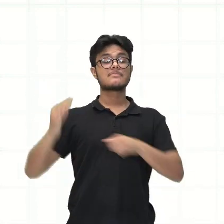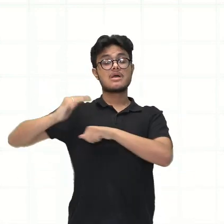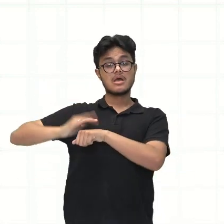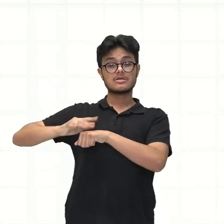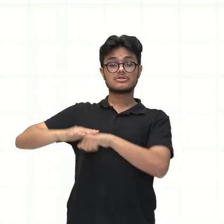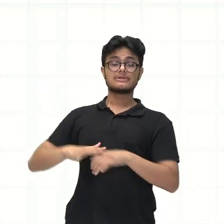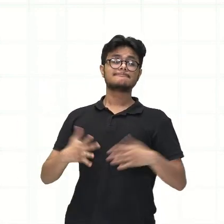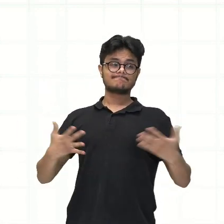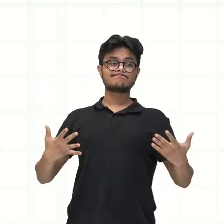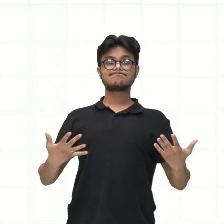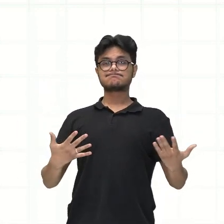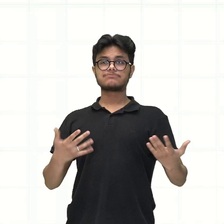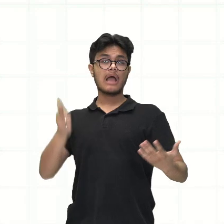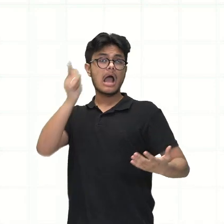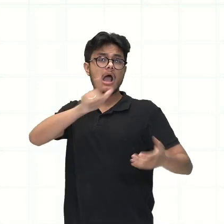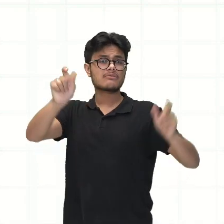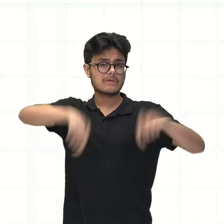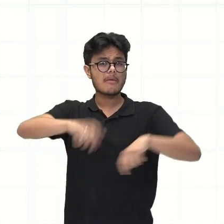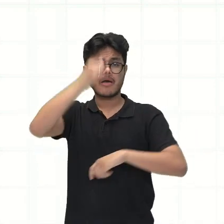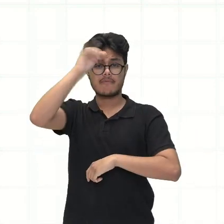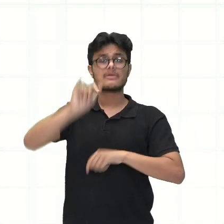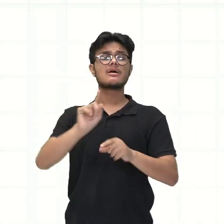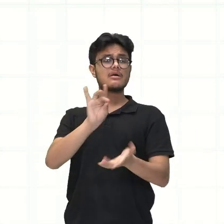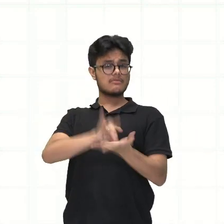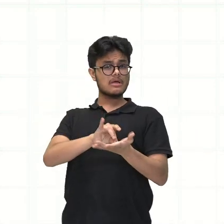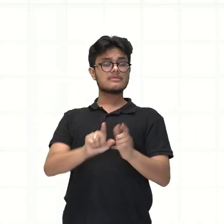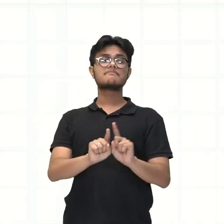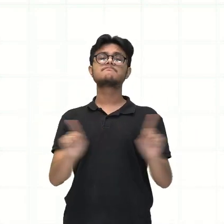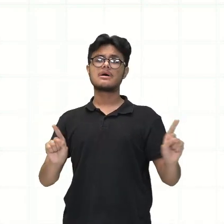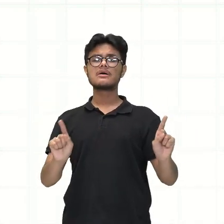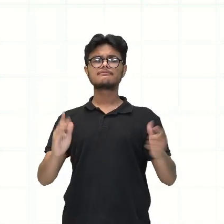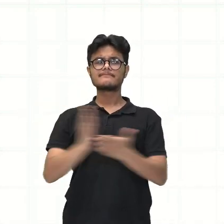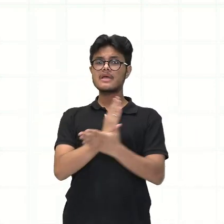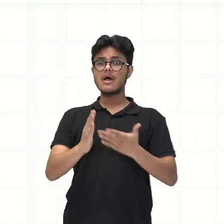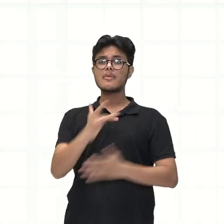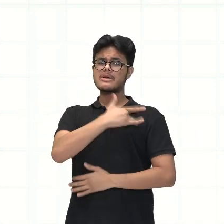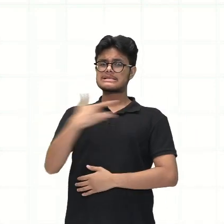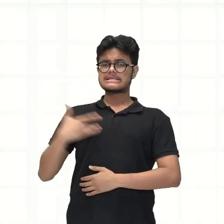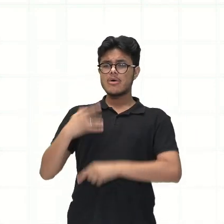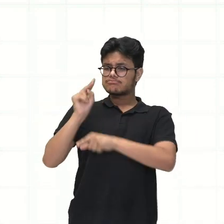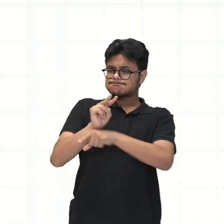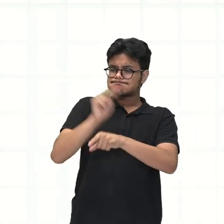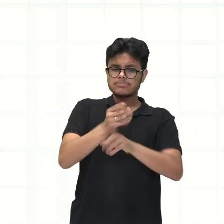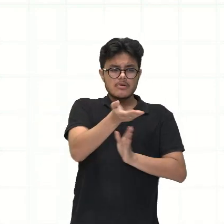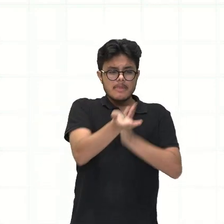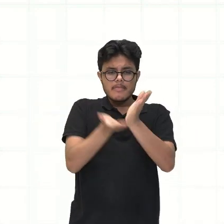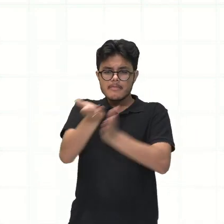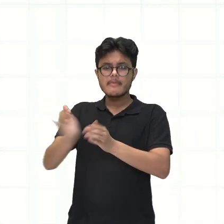são evitáveis através de medidas de